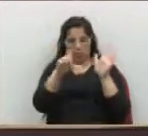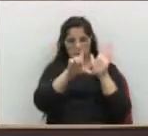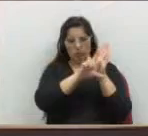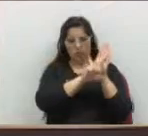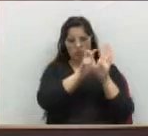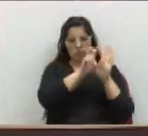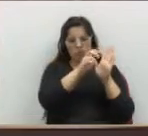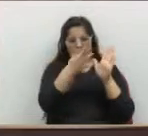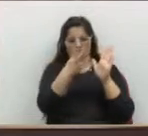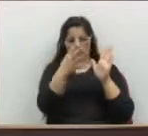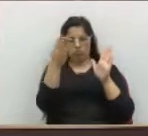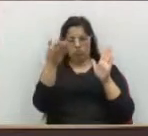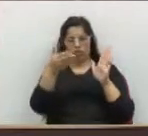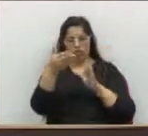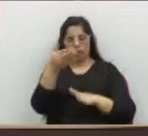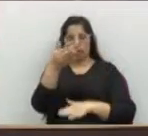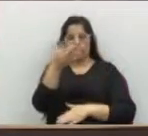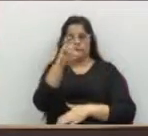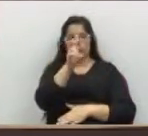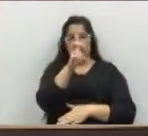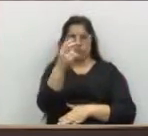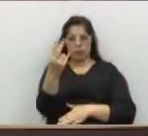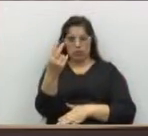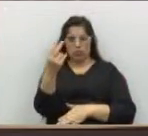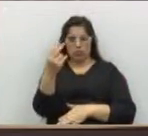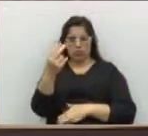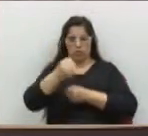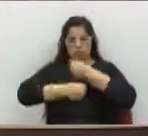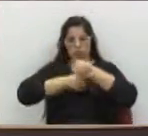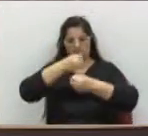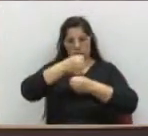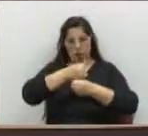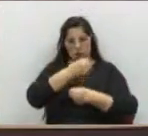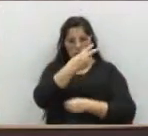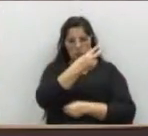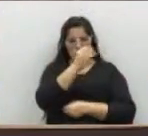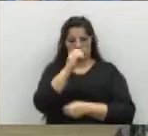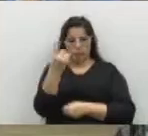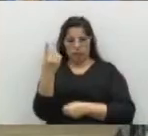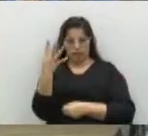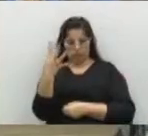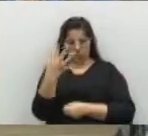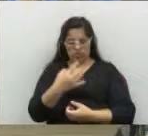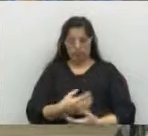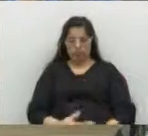5452 de 2014. Autor, vereador José Farid Zaine.